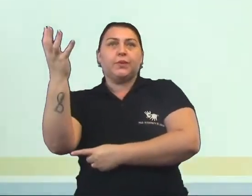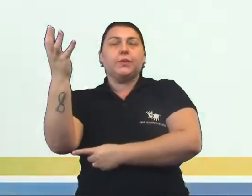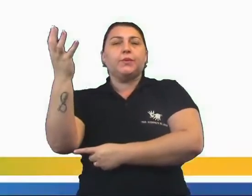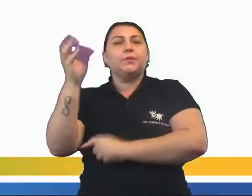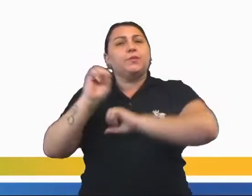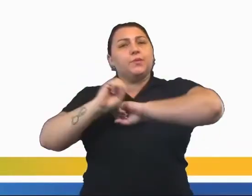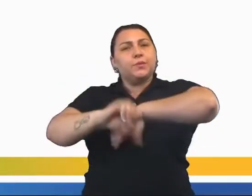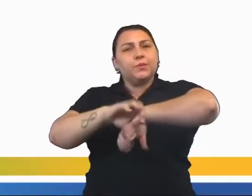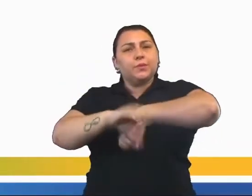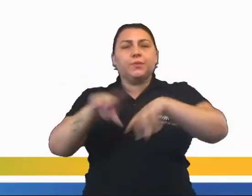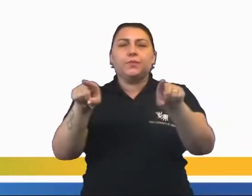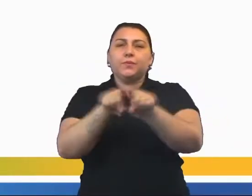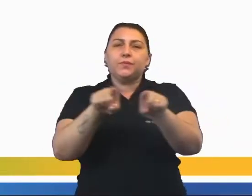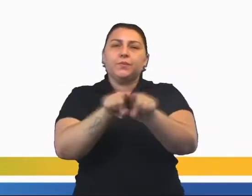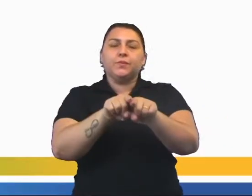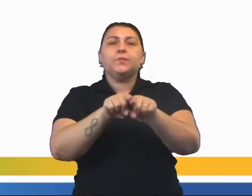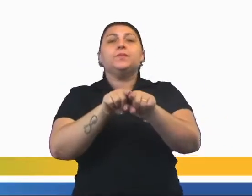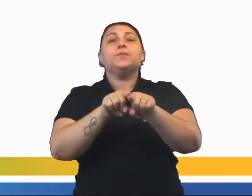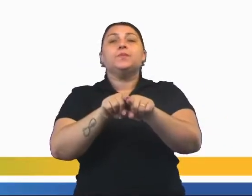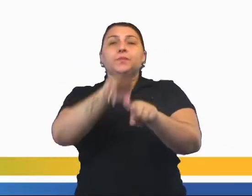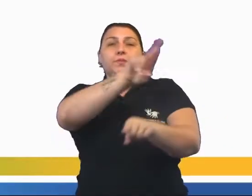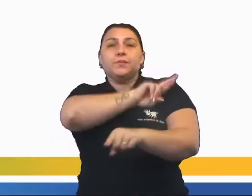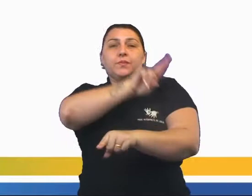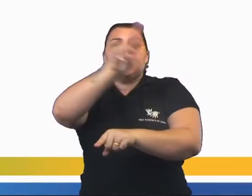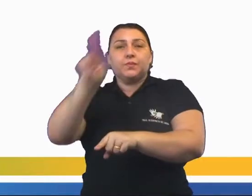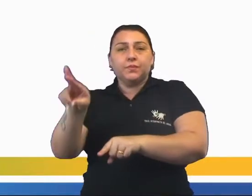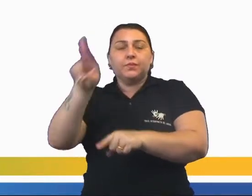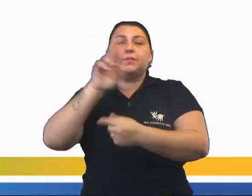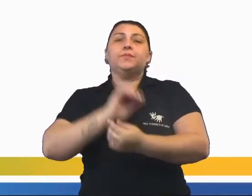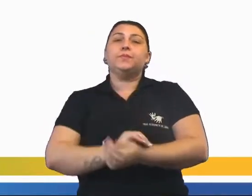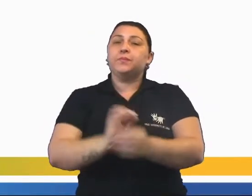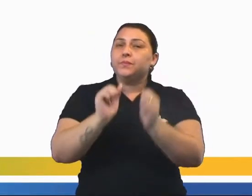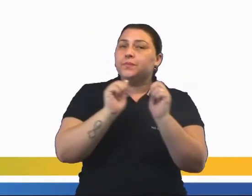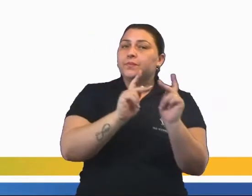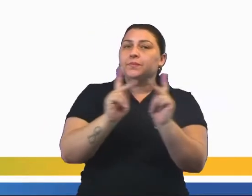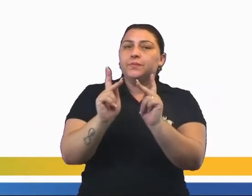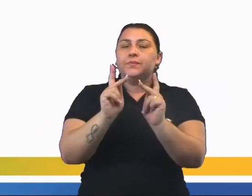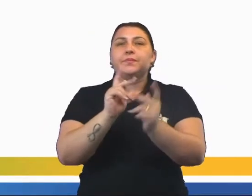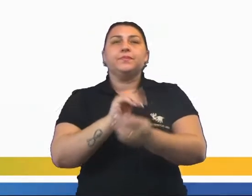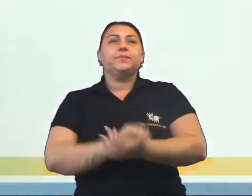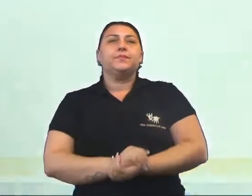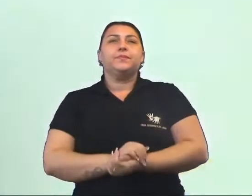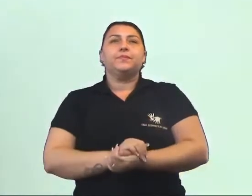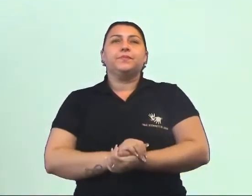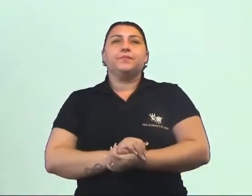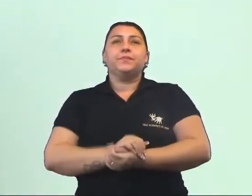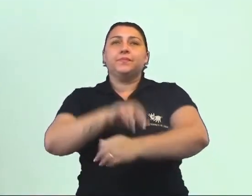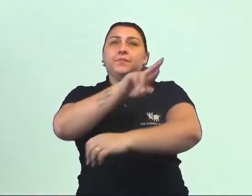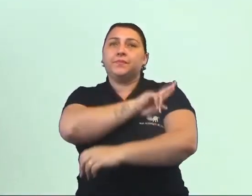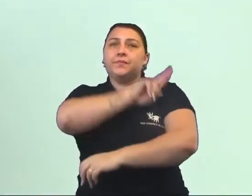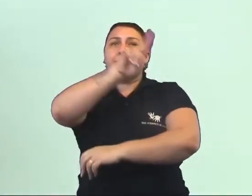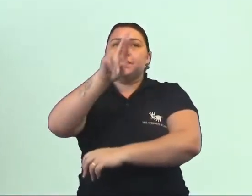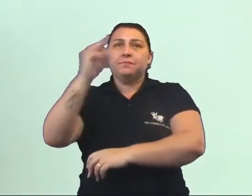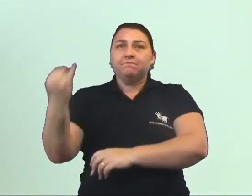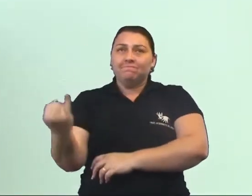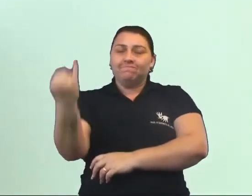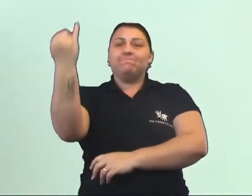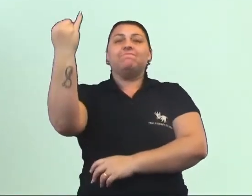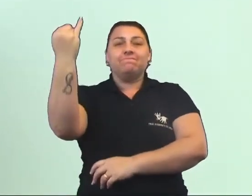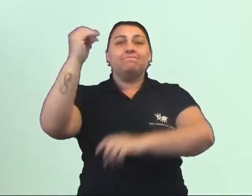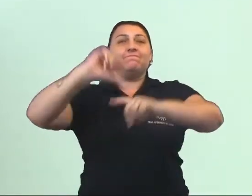e ensinamentos religiosos, ok? A religião,